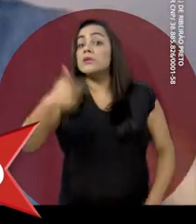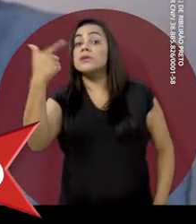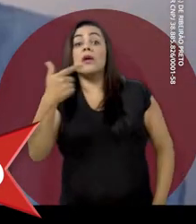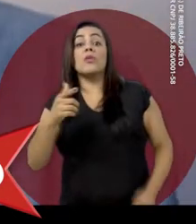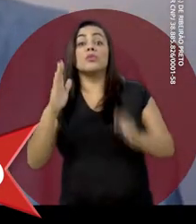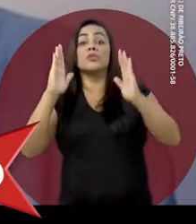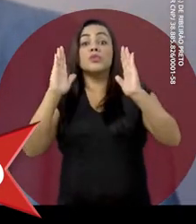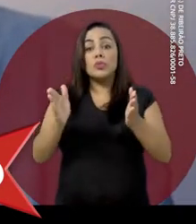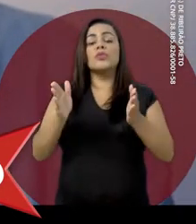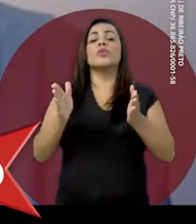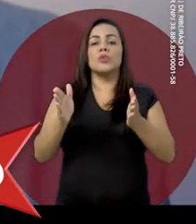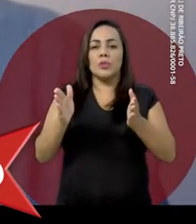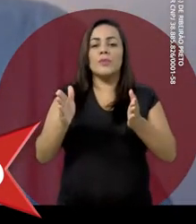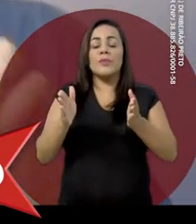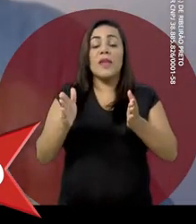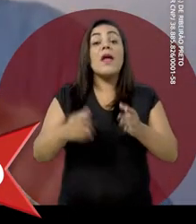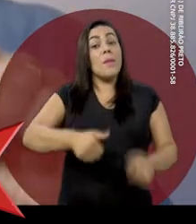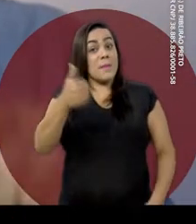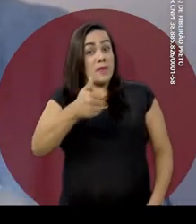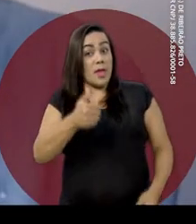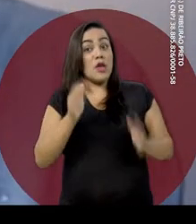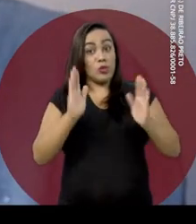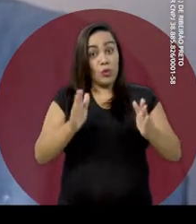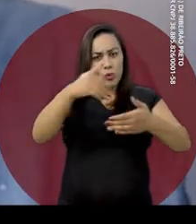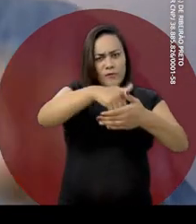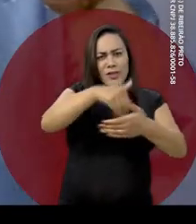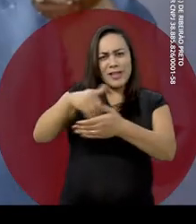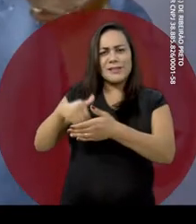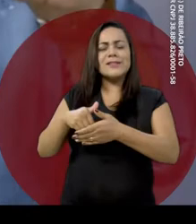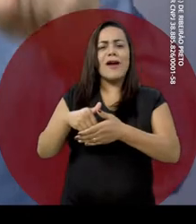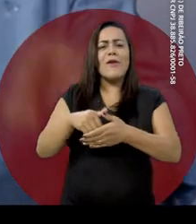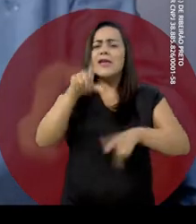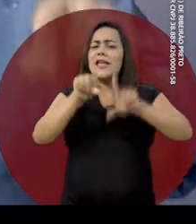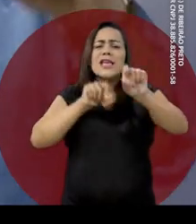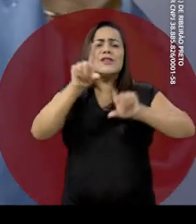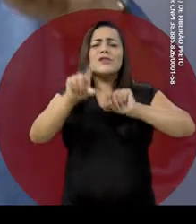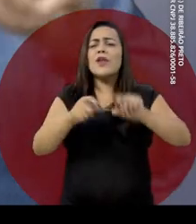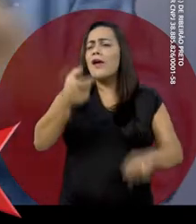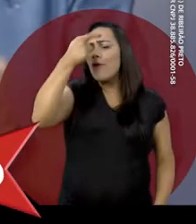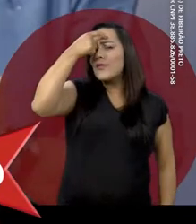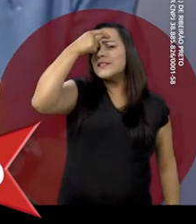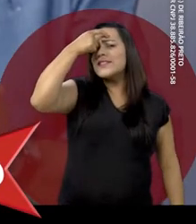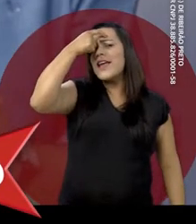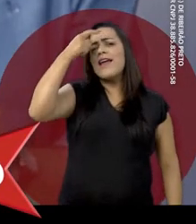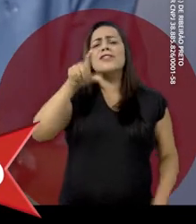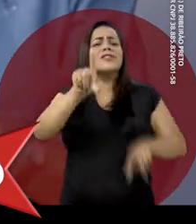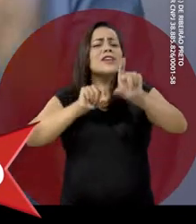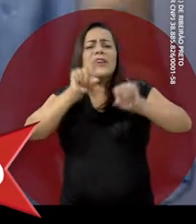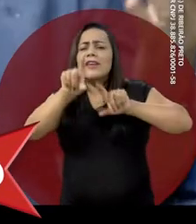Portanto, neste primeiro turno, vote no candidato da sua preferência,